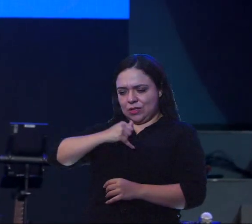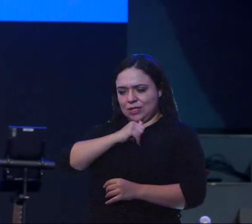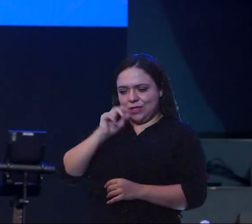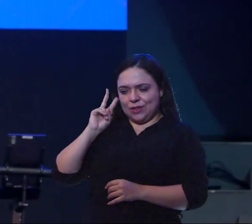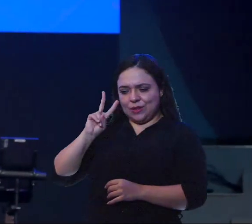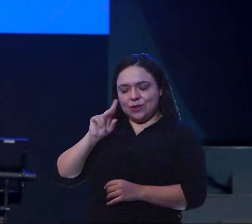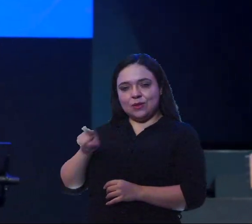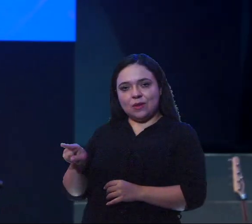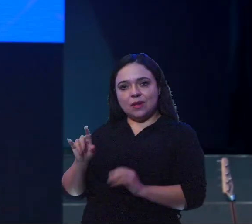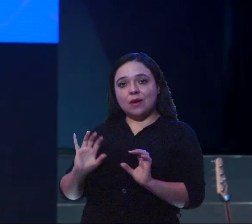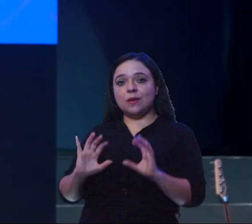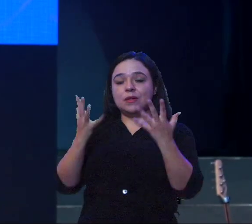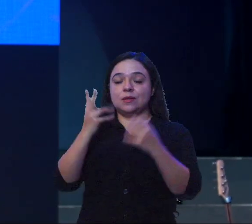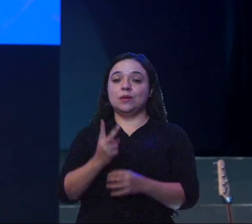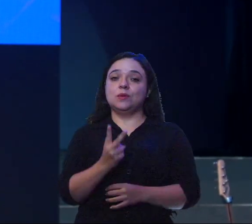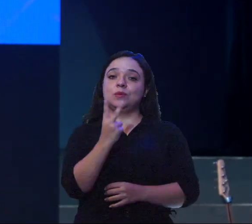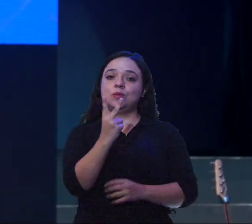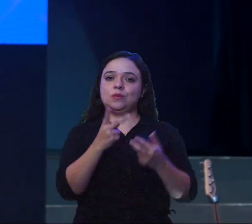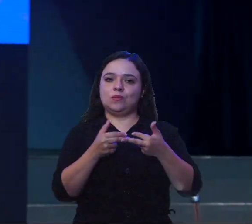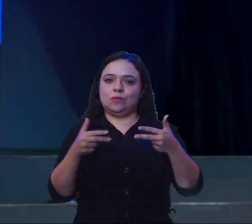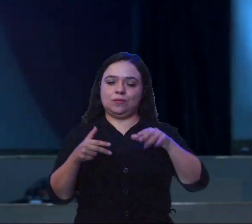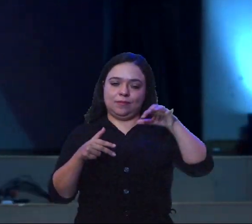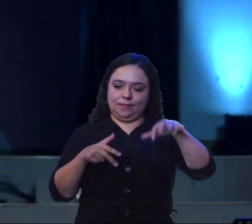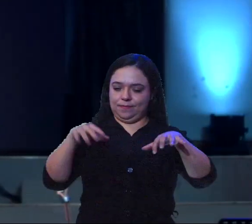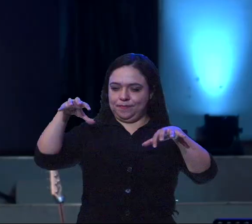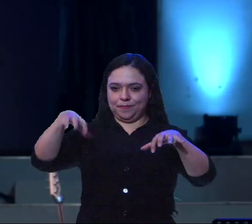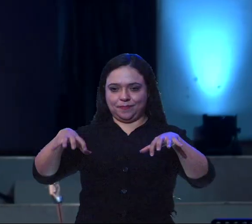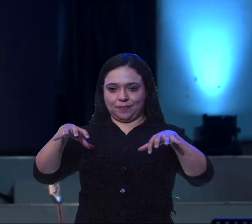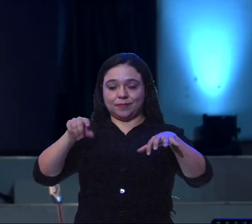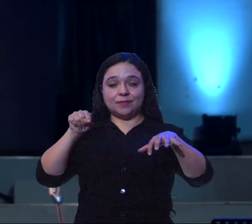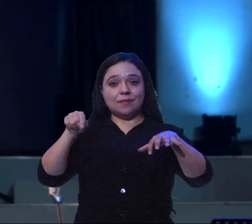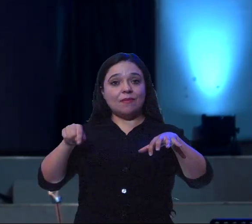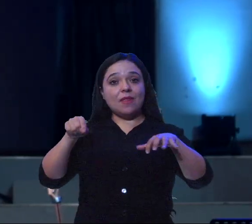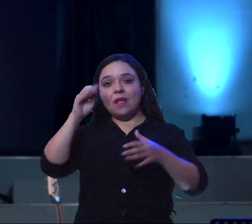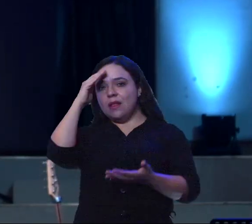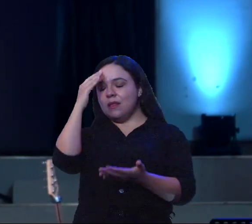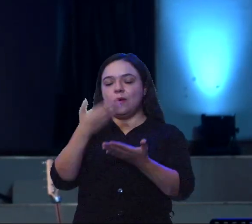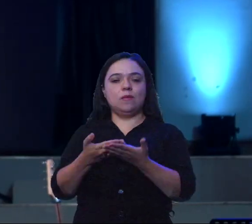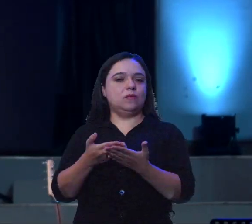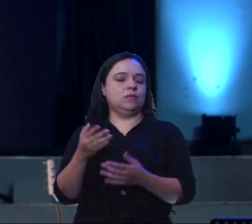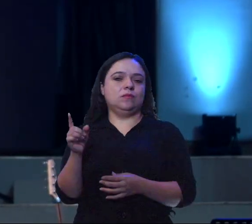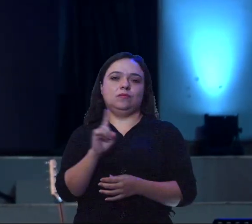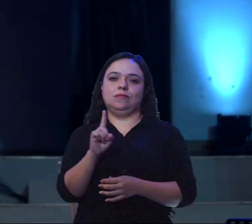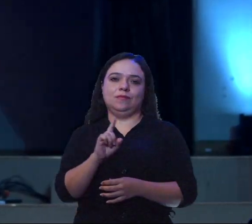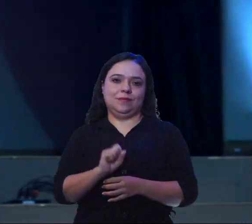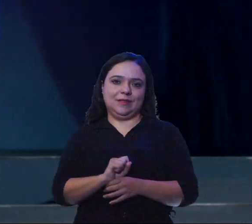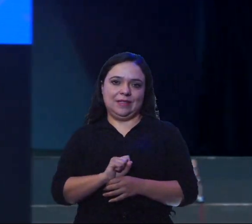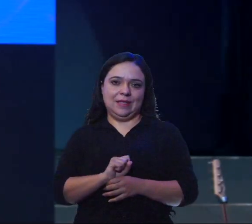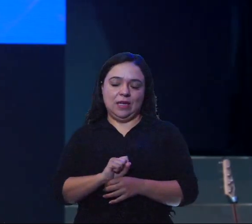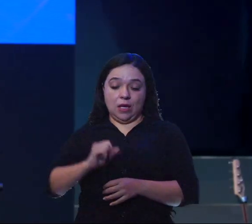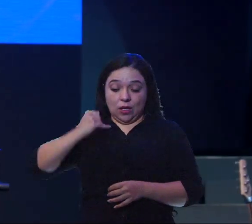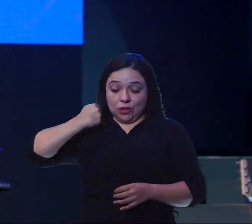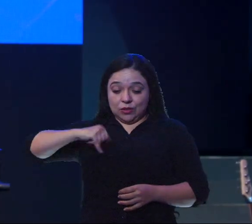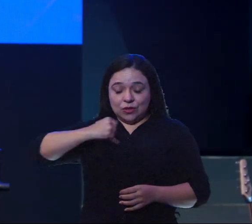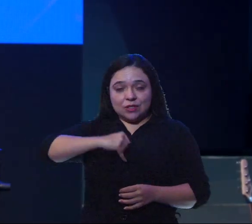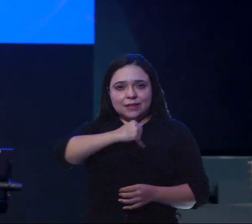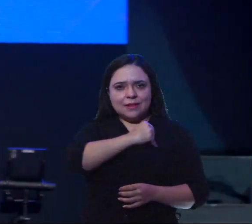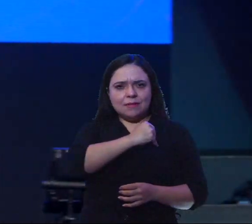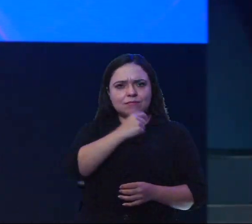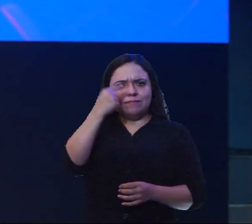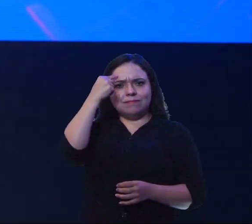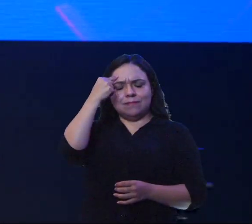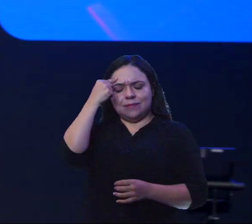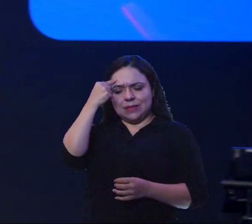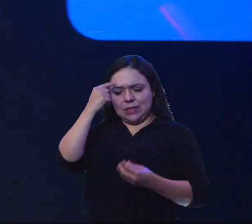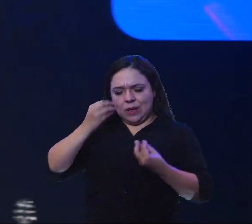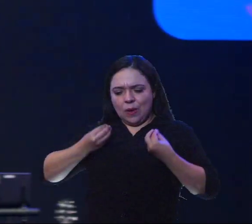perceber que houveram duas situações na sua vida em que ele demonstrou incredulidade. Um homem como esse, semelhante a Cristo